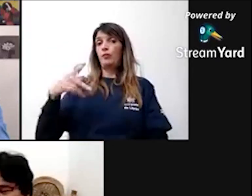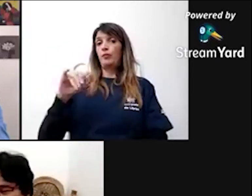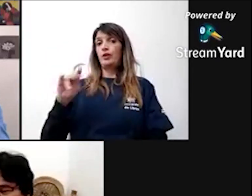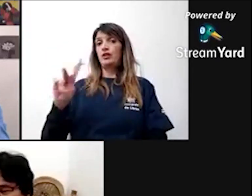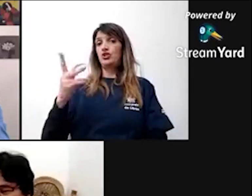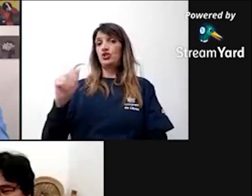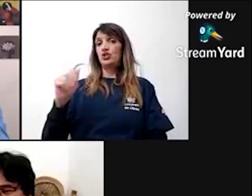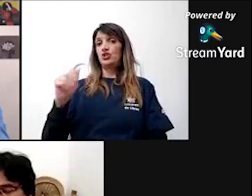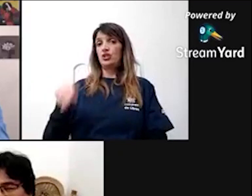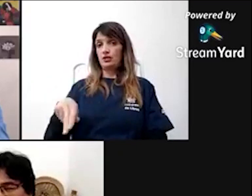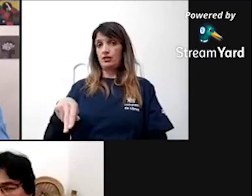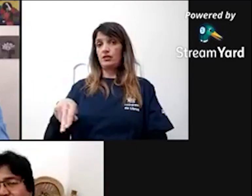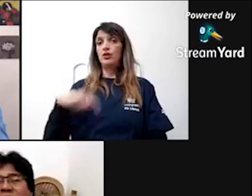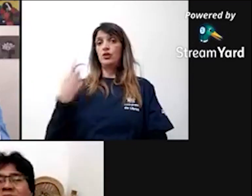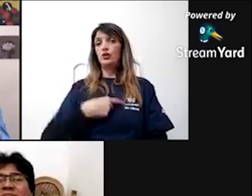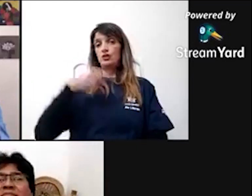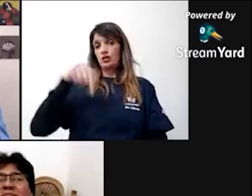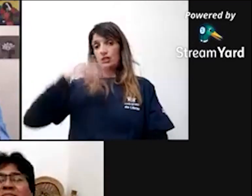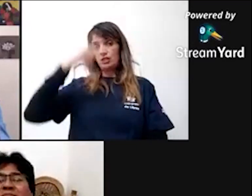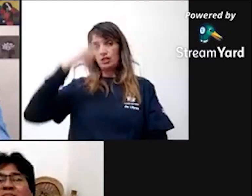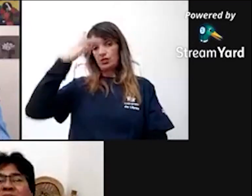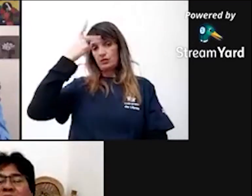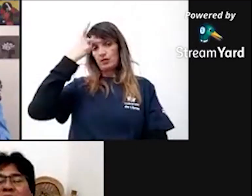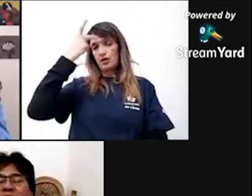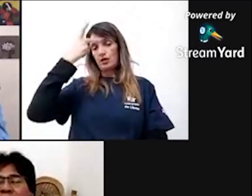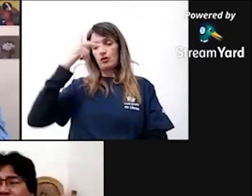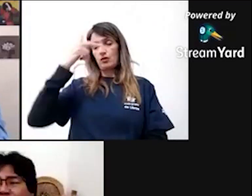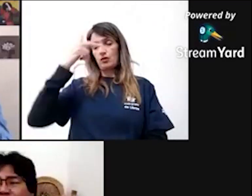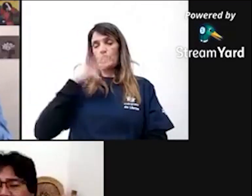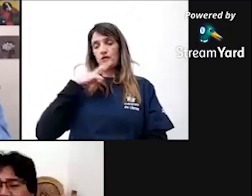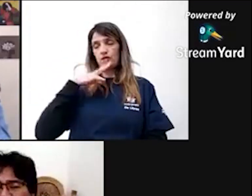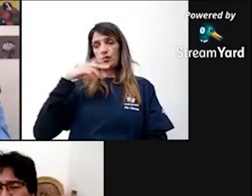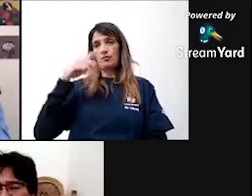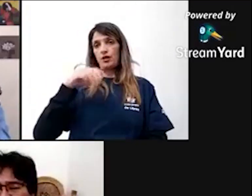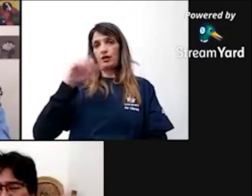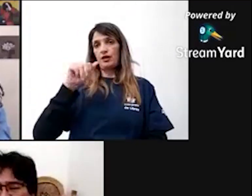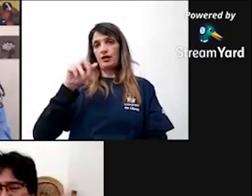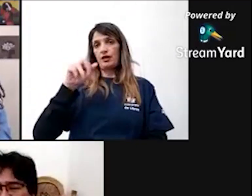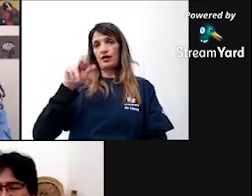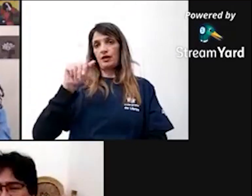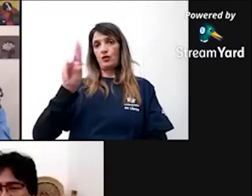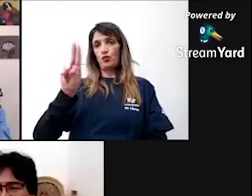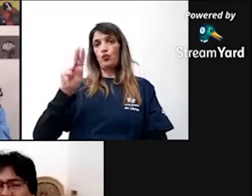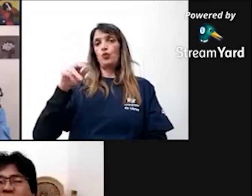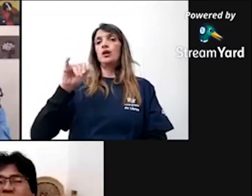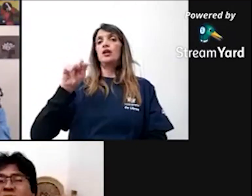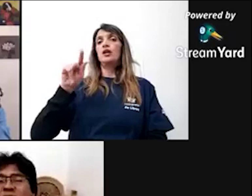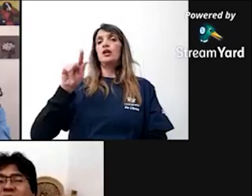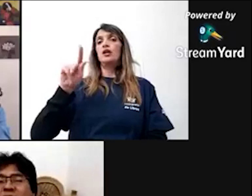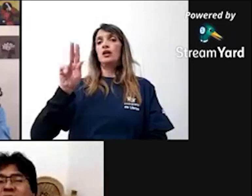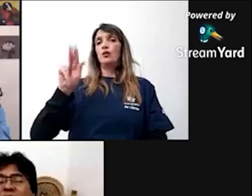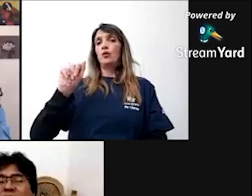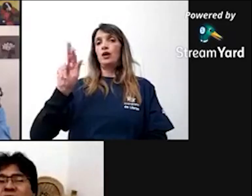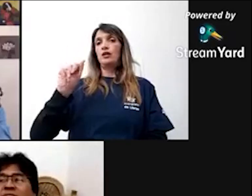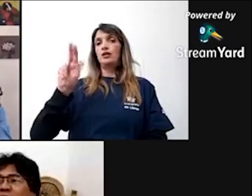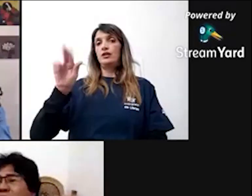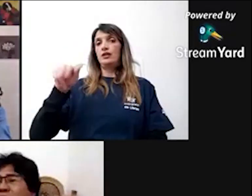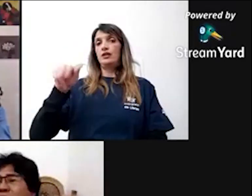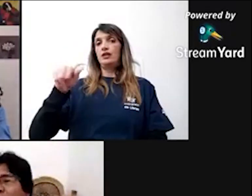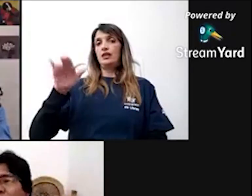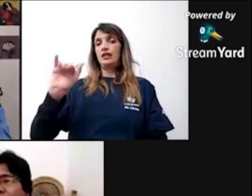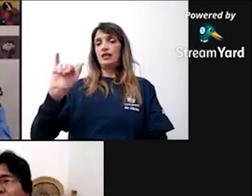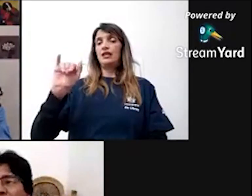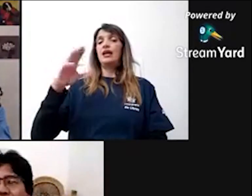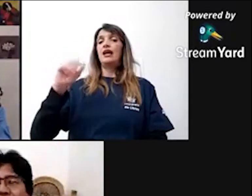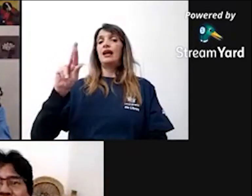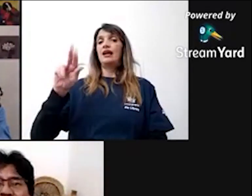né, e conhecemos os Pancararu, conhecemos os Guarani, e tem outros tantos povos, Cariri, etc. e tal,